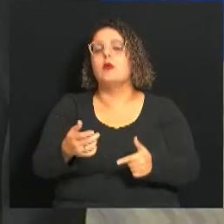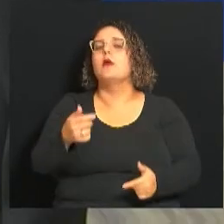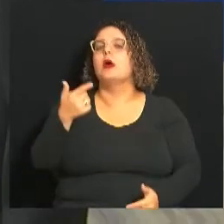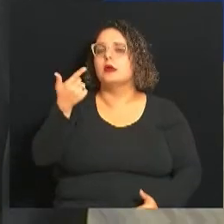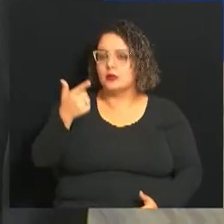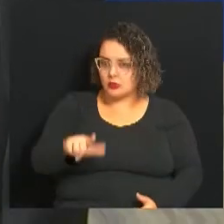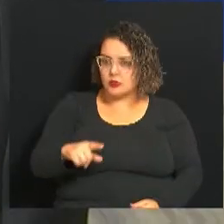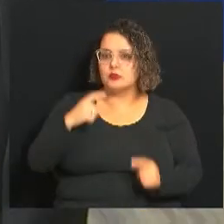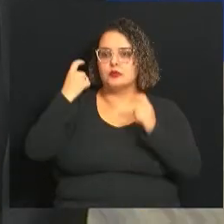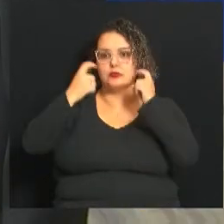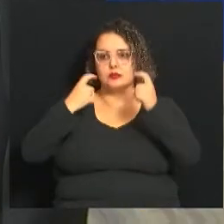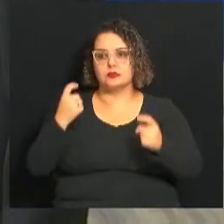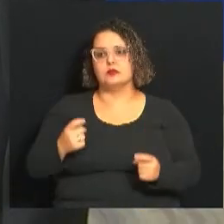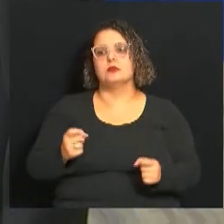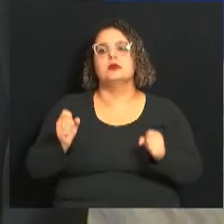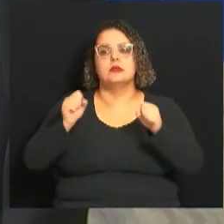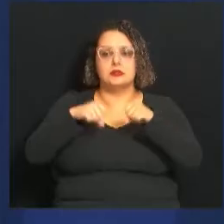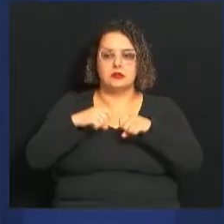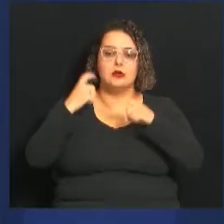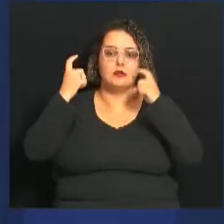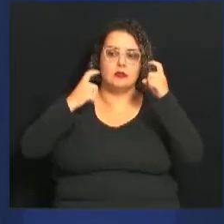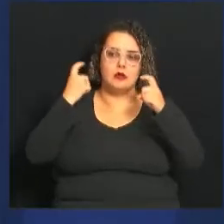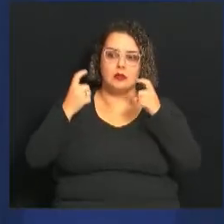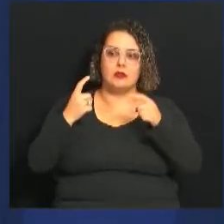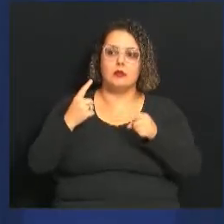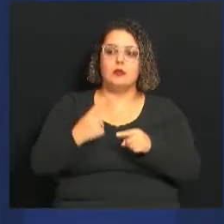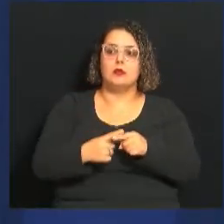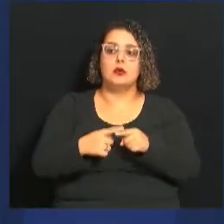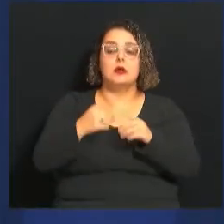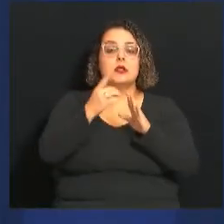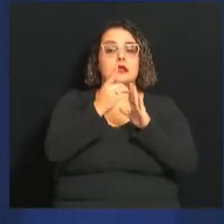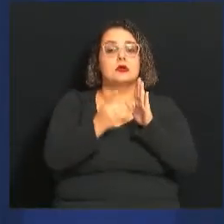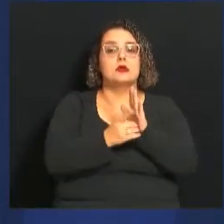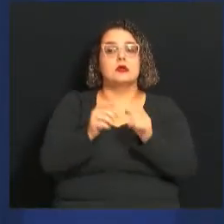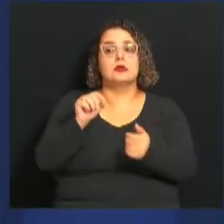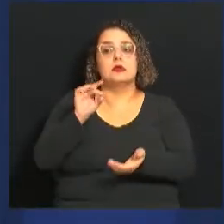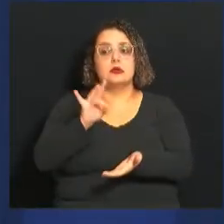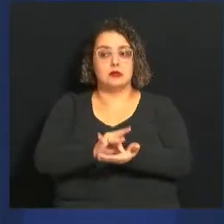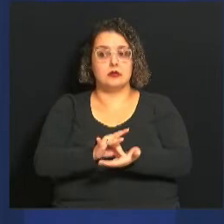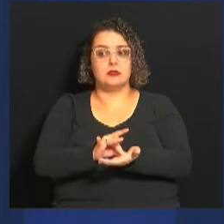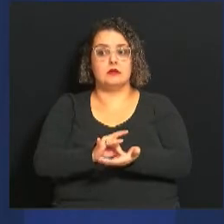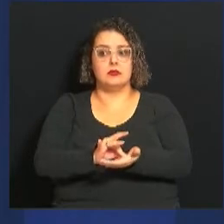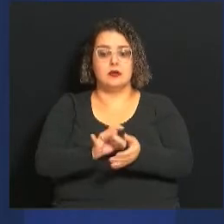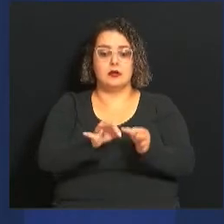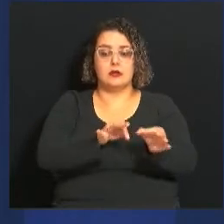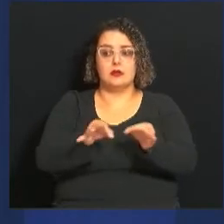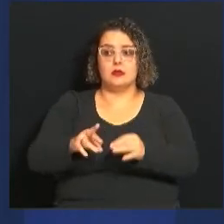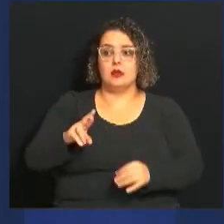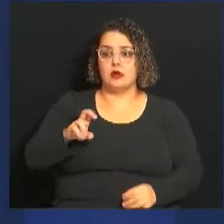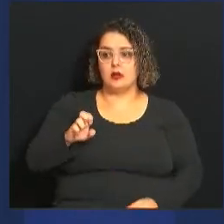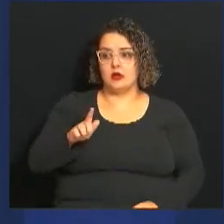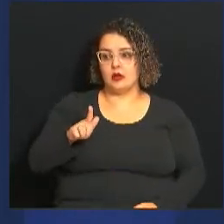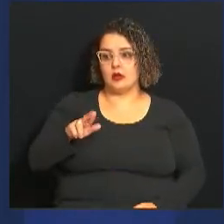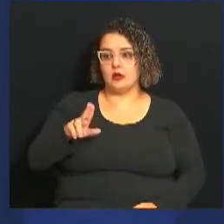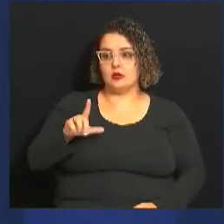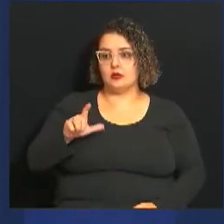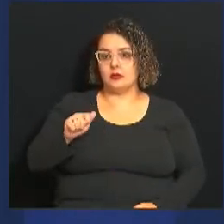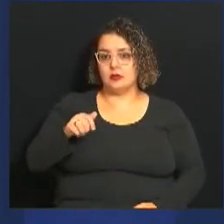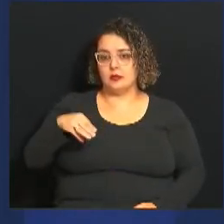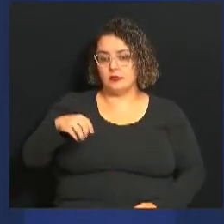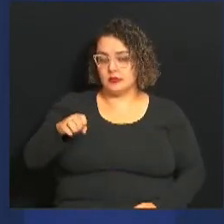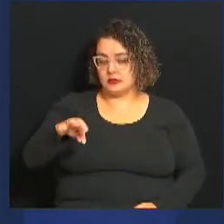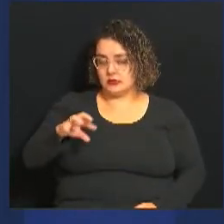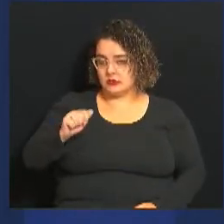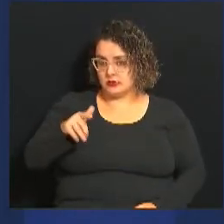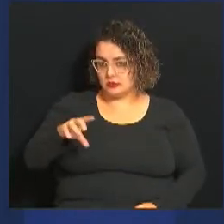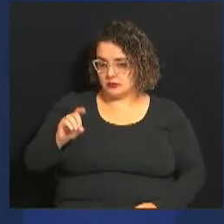senhora? Sim, ainda é uma preocupação, porque esse decreto, na verdade, ele veio regulamentando um projeto de lei que foi votado anteriormente, né? A